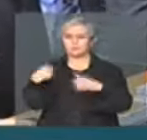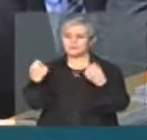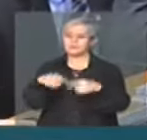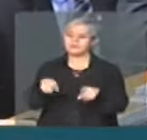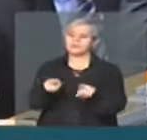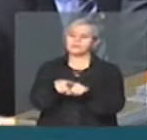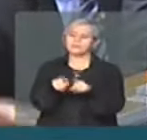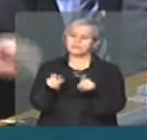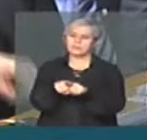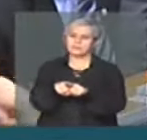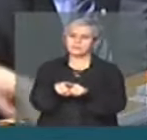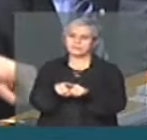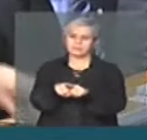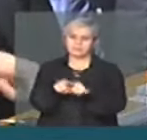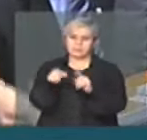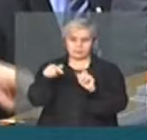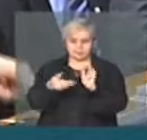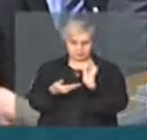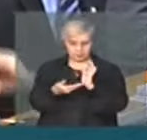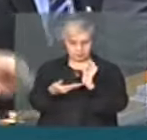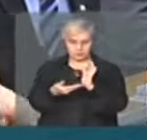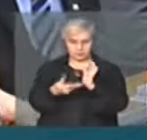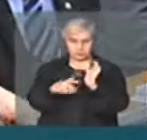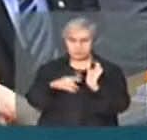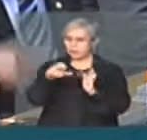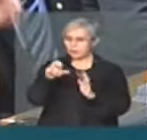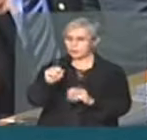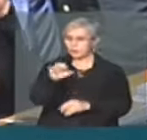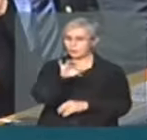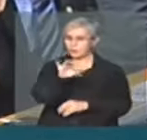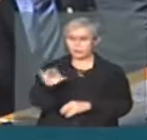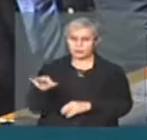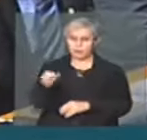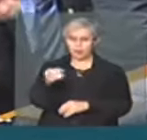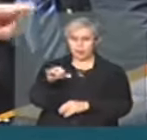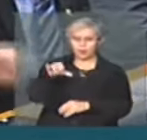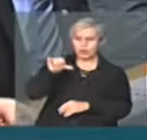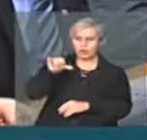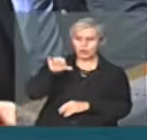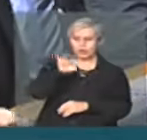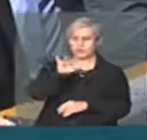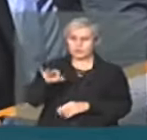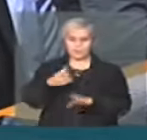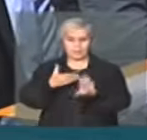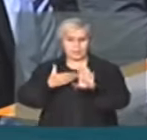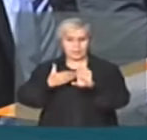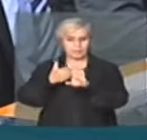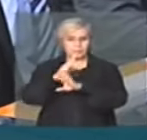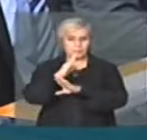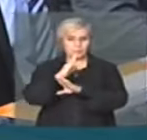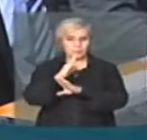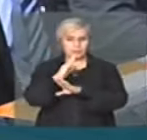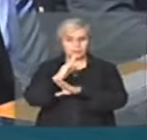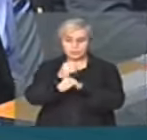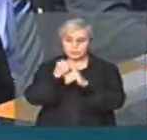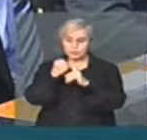também, presidente, essa casa que tem 8% ou 9% de aprovação na